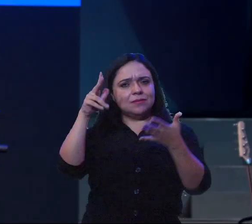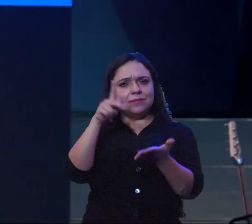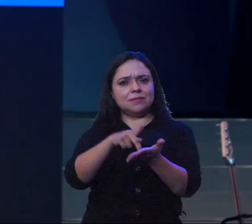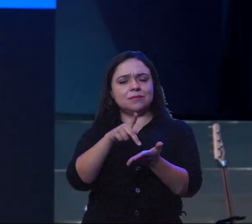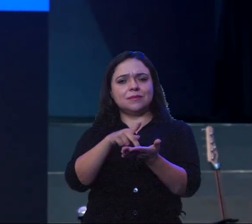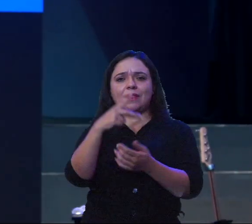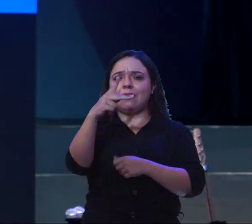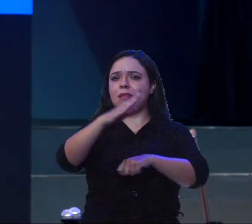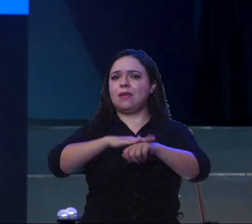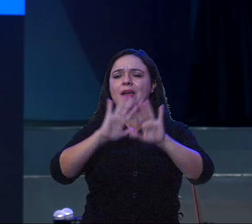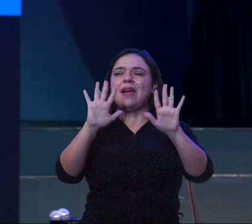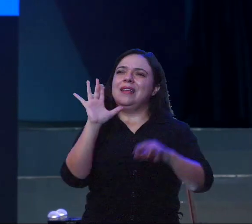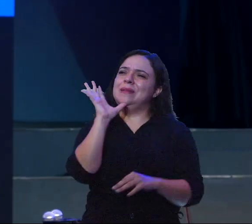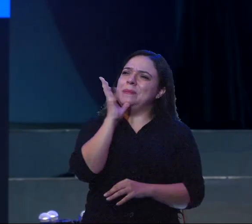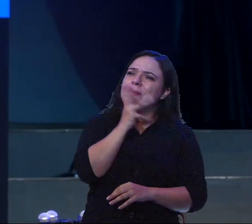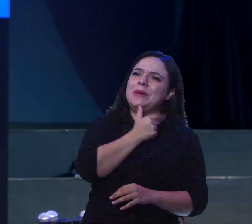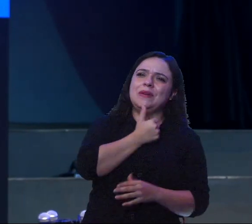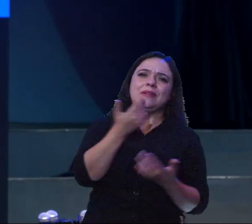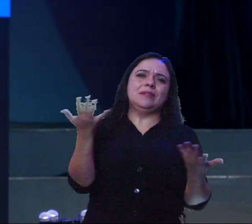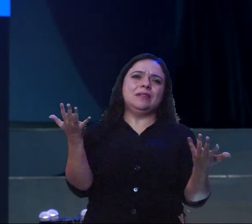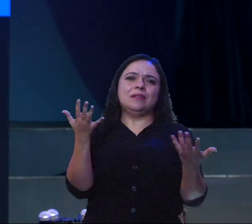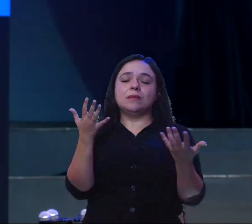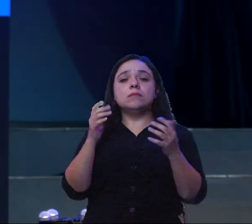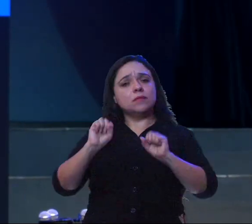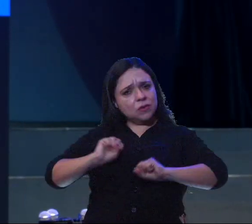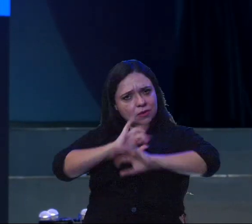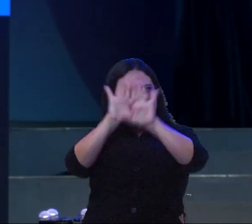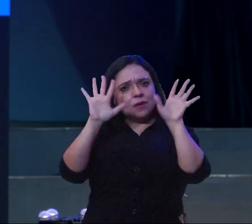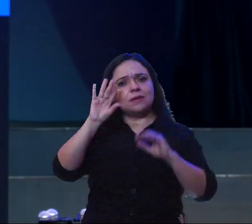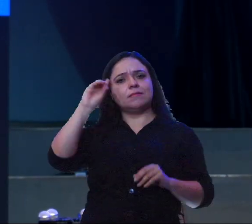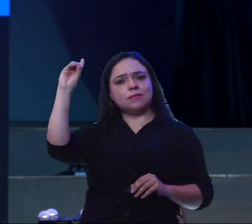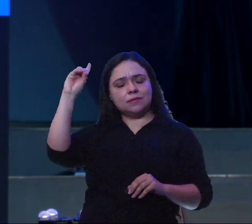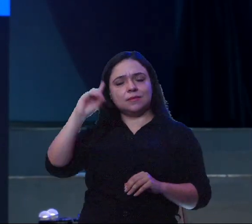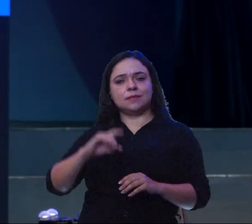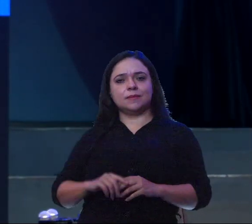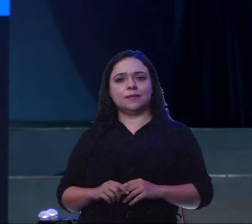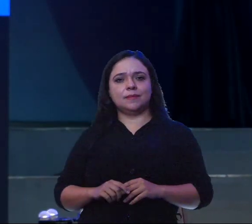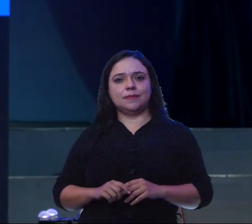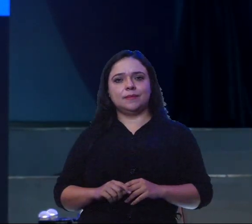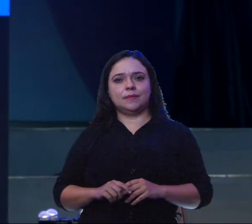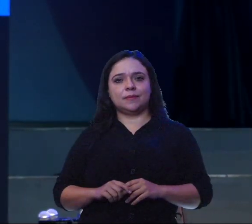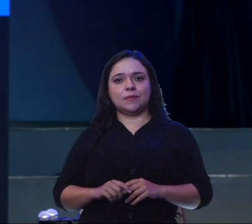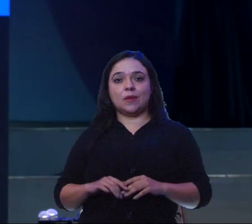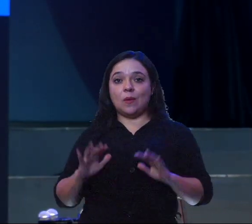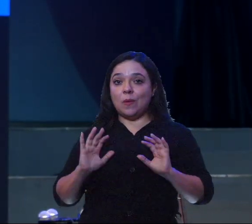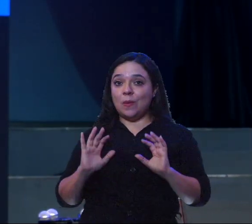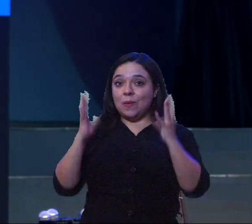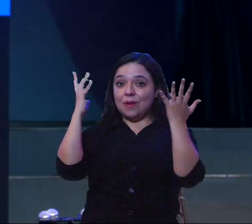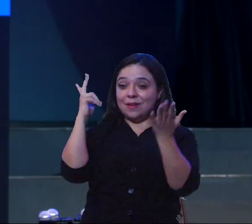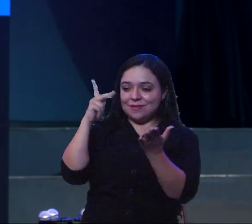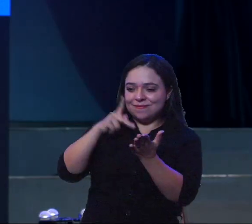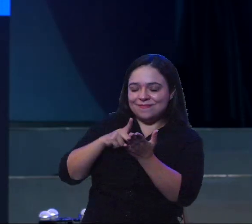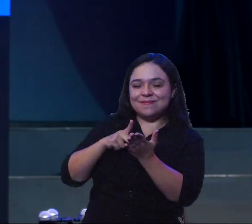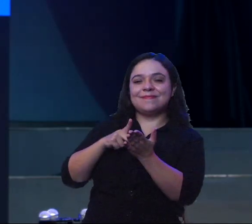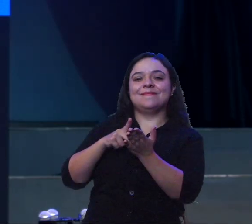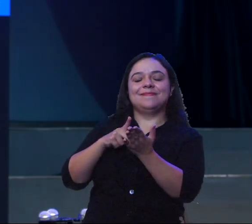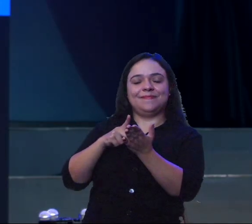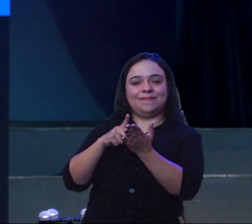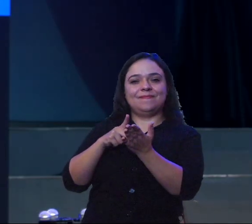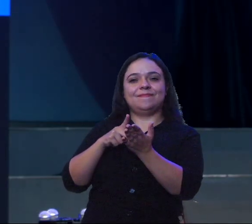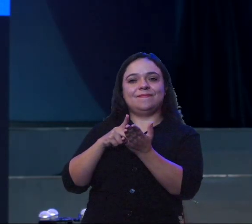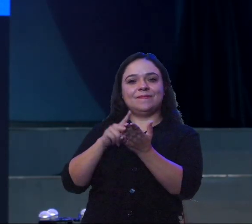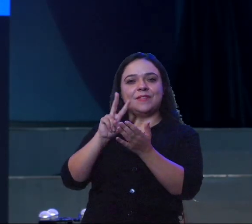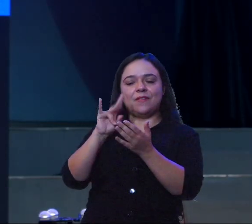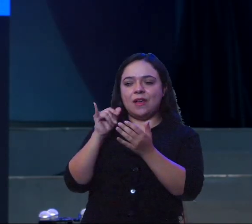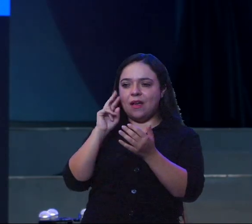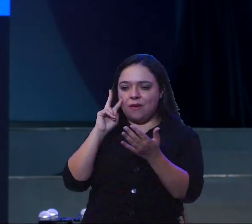Pastor, mas está demorando. Glória a Deus. Quando vier também, vai